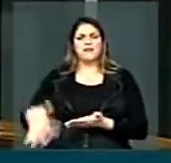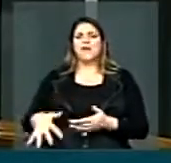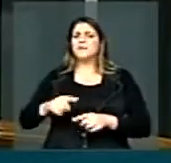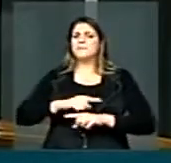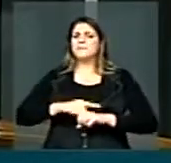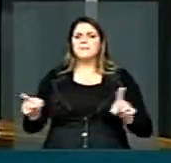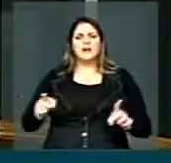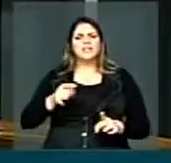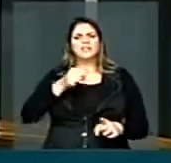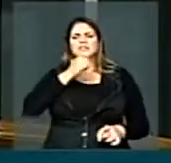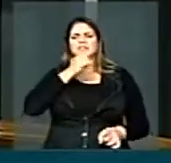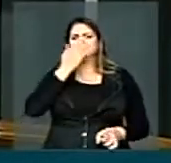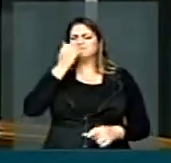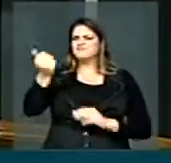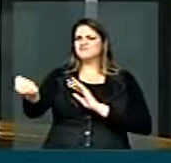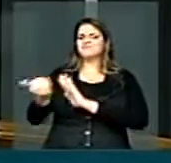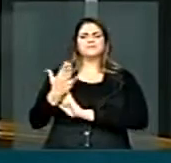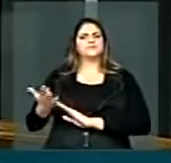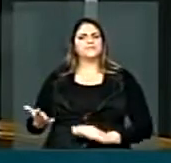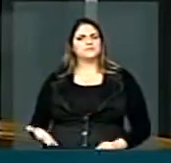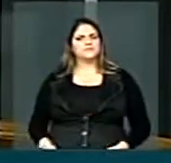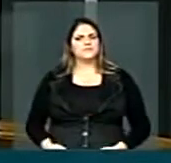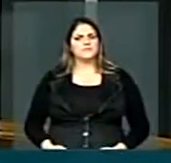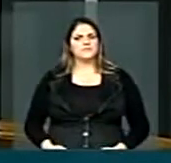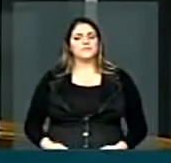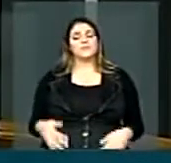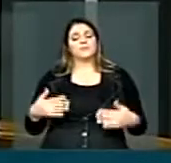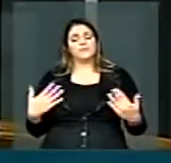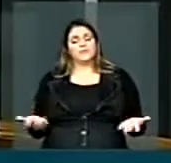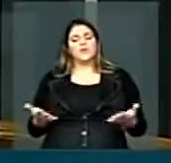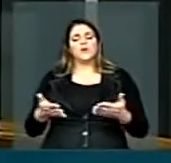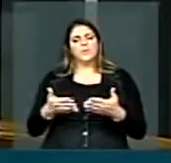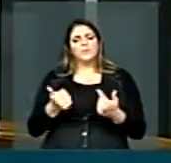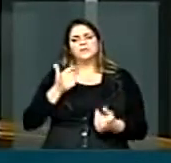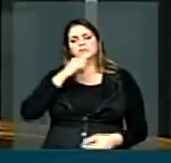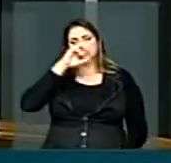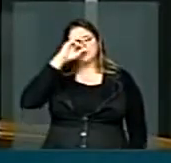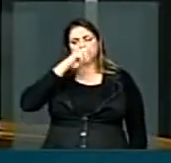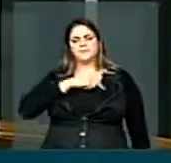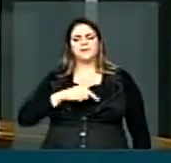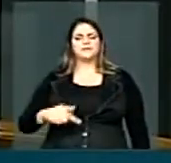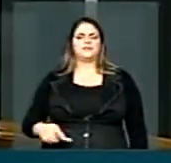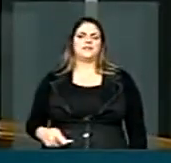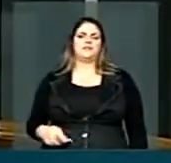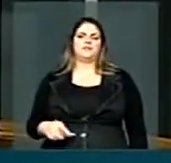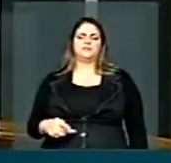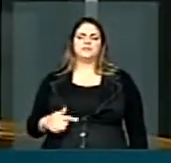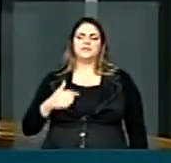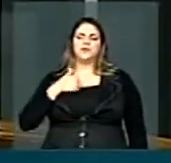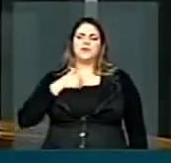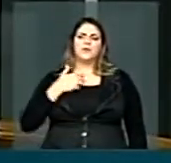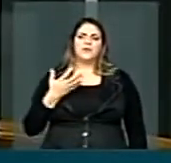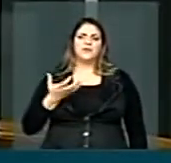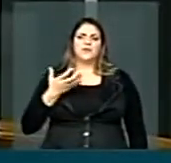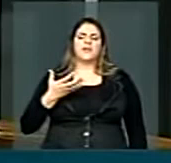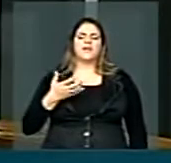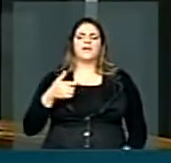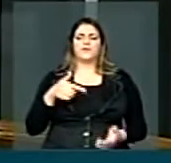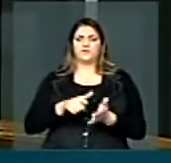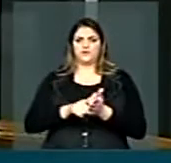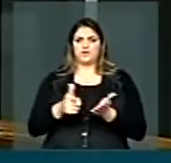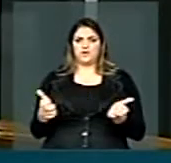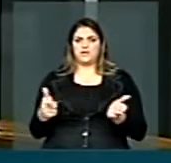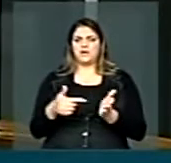infelizmente é o faz de conta, não existe. Então, senhor presidente, eu peço a Vossa Excelência permissão para que